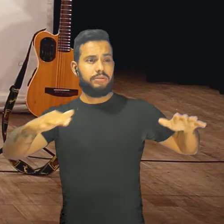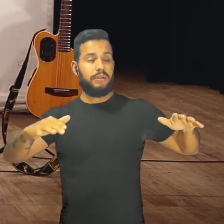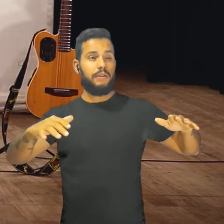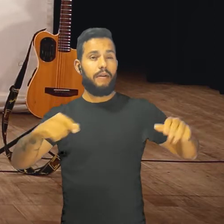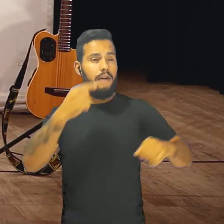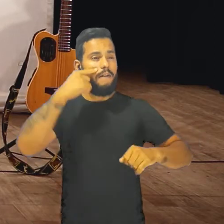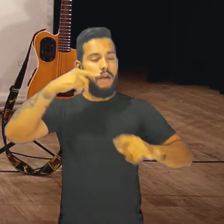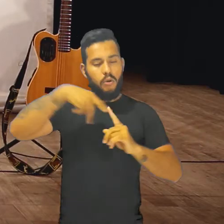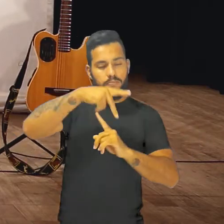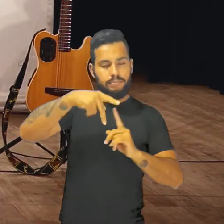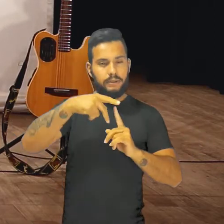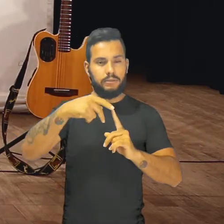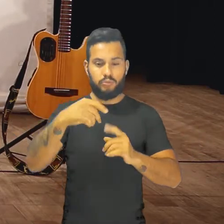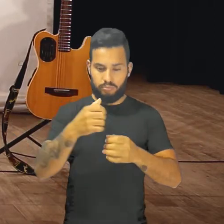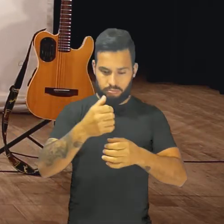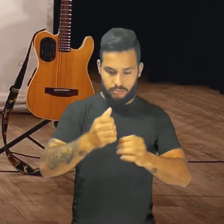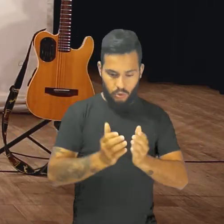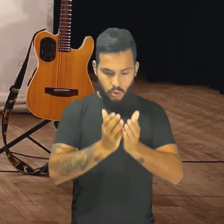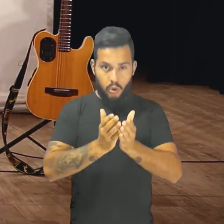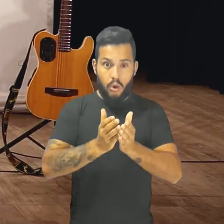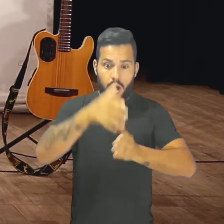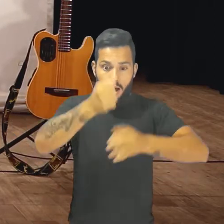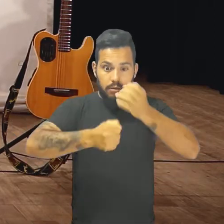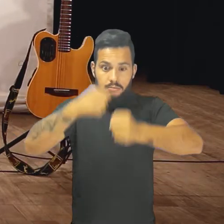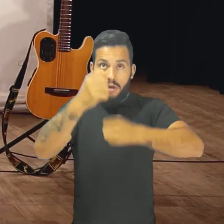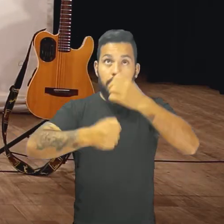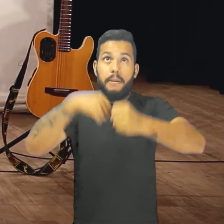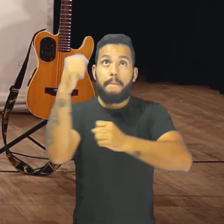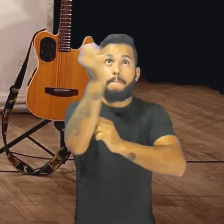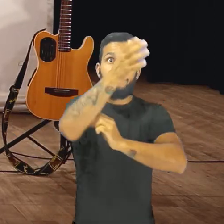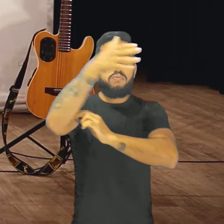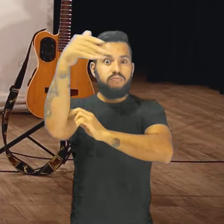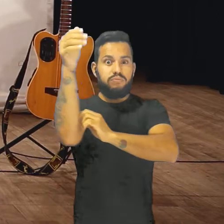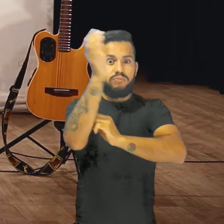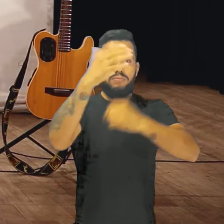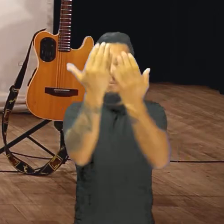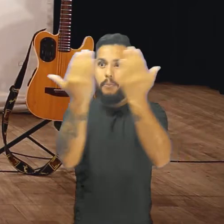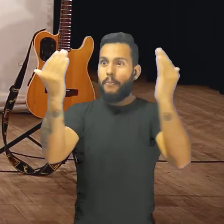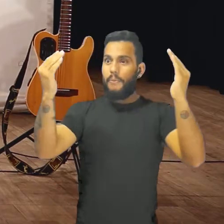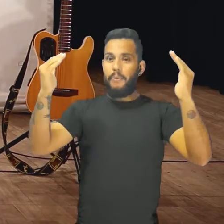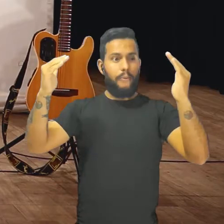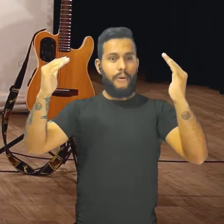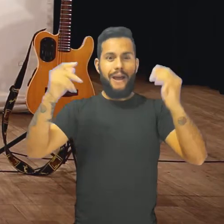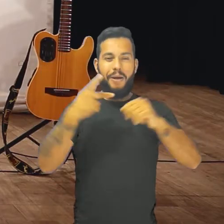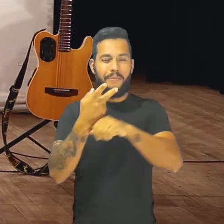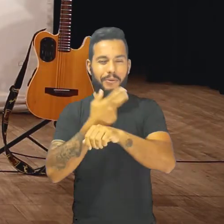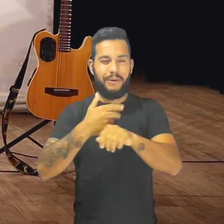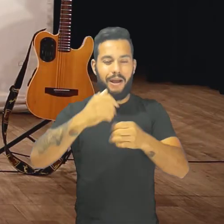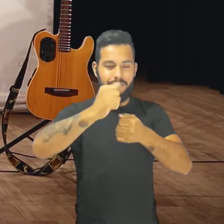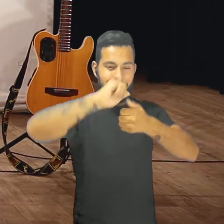as velas do veleiro. Vamos em frente, enfrentando o vento, em busca de mais um X no mapa do tesouro.